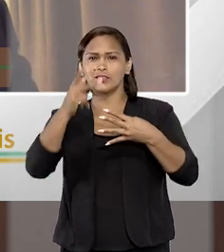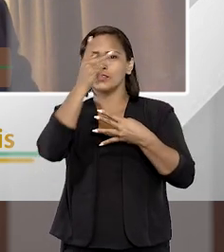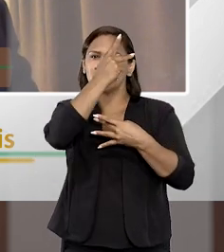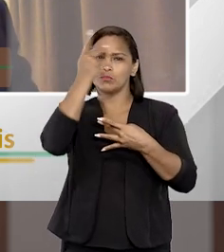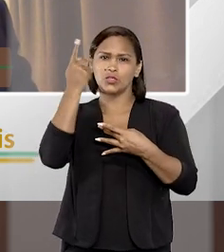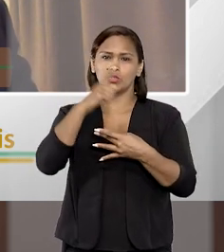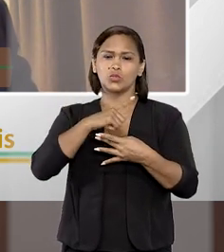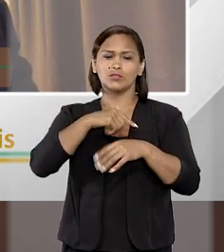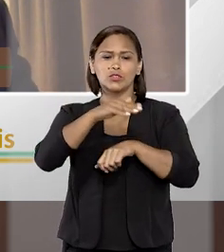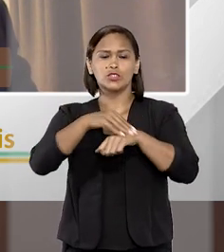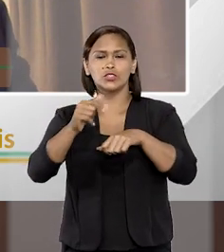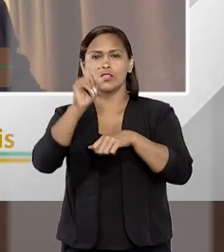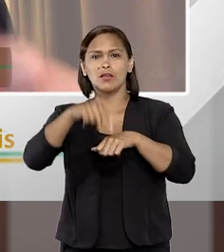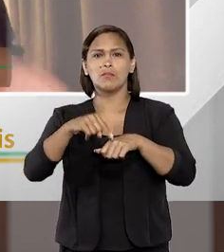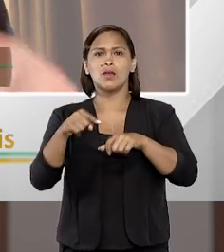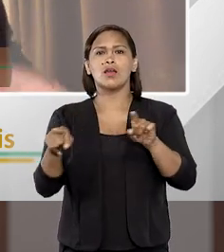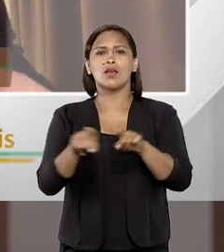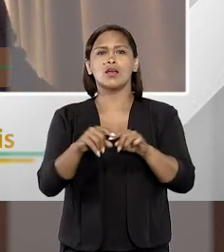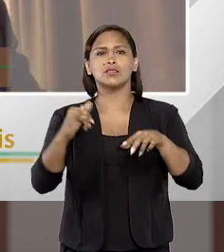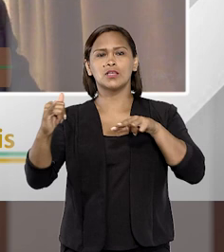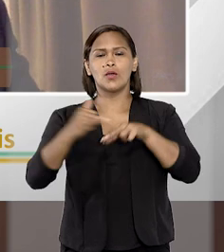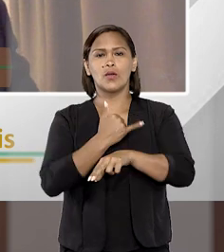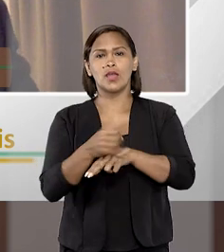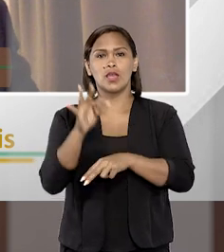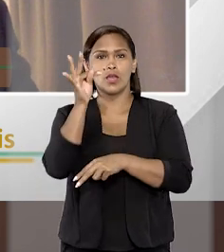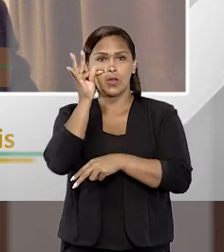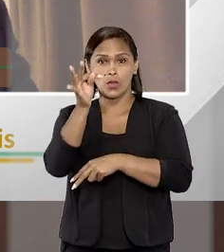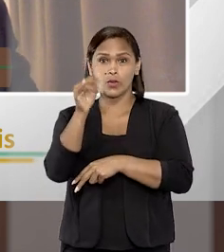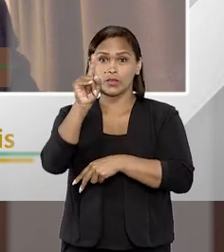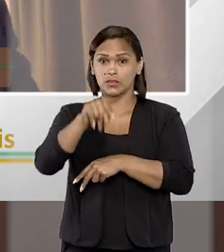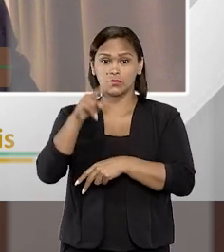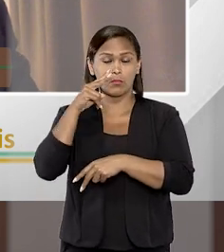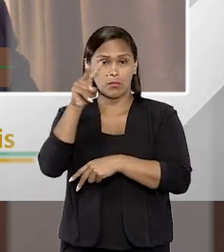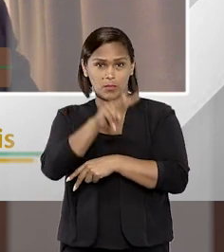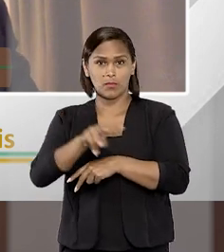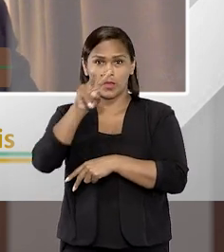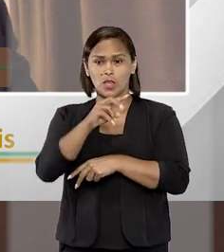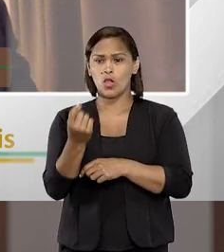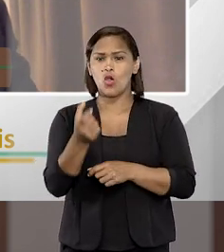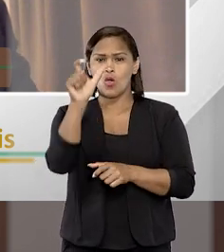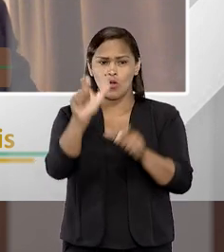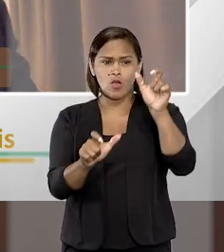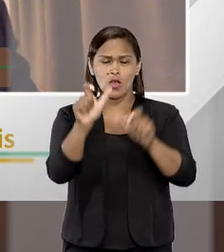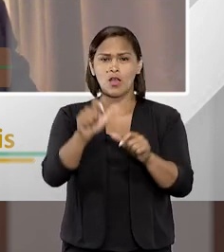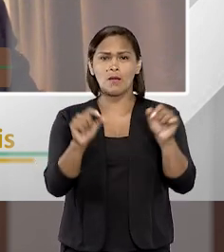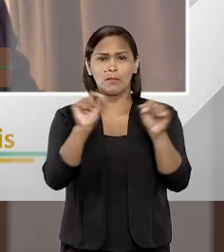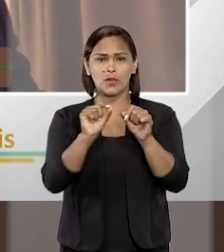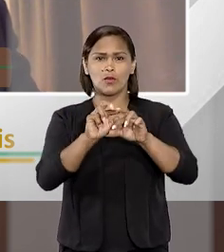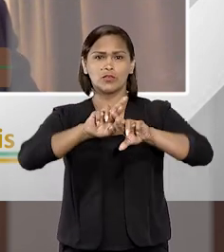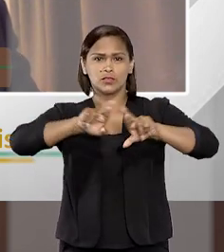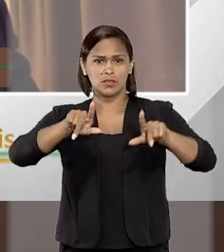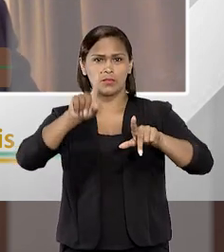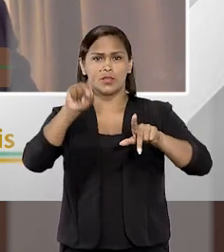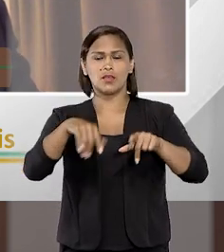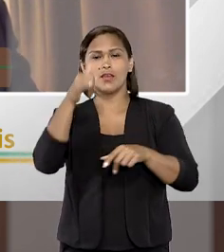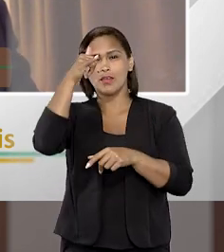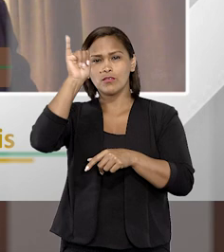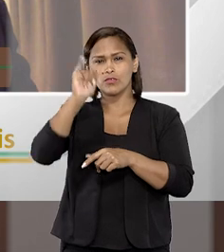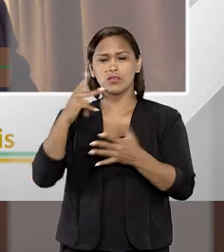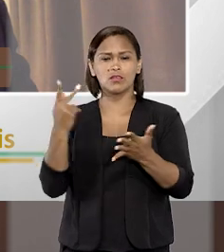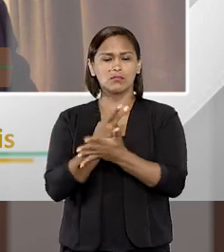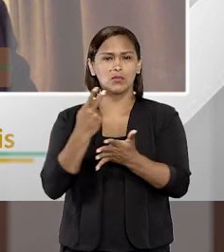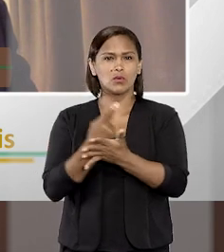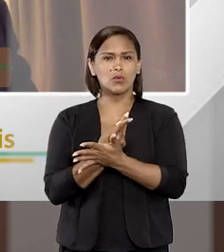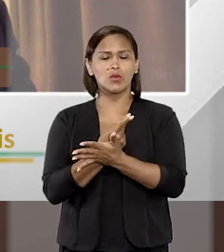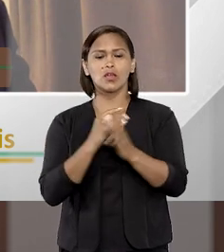pessoas chamadas a efetuar o reconhecimento de pessoa cada uma fará prova e separado evitando-se